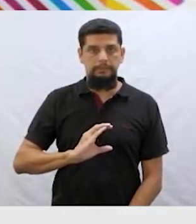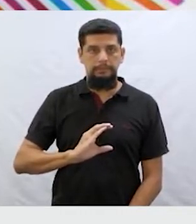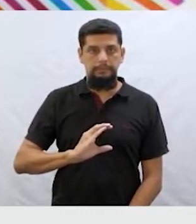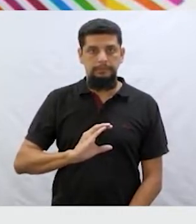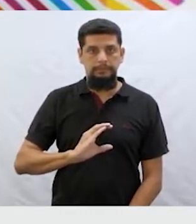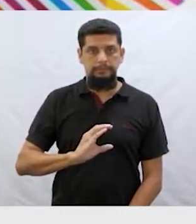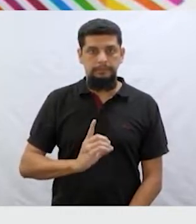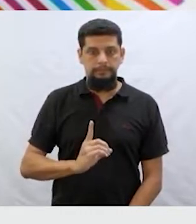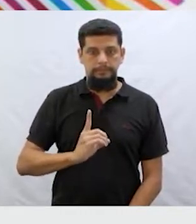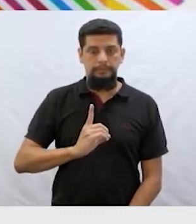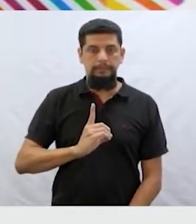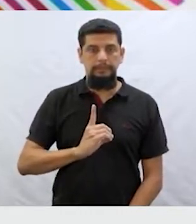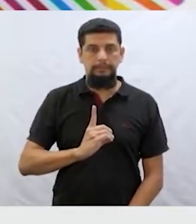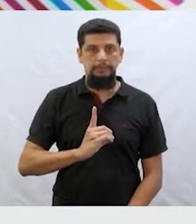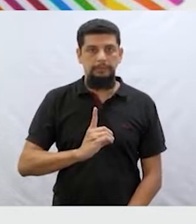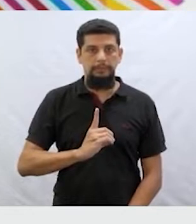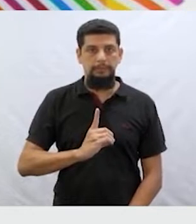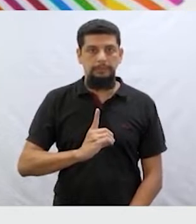C,